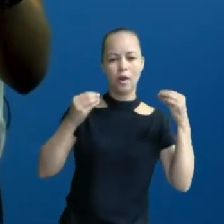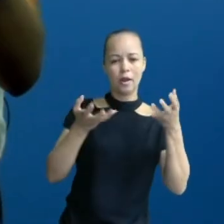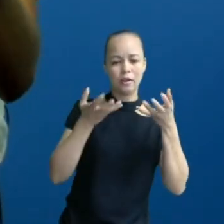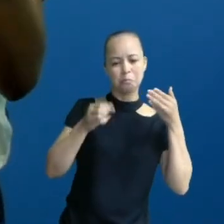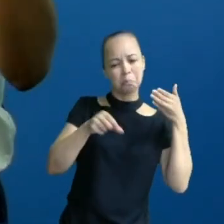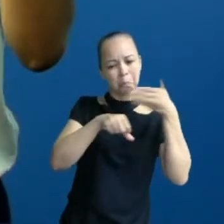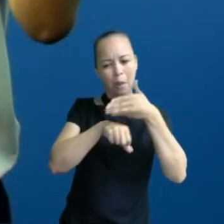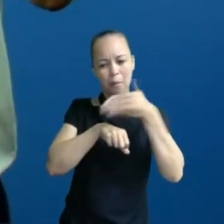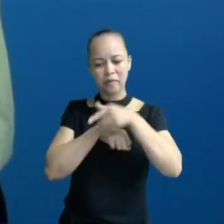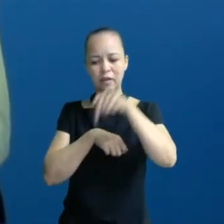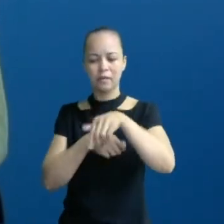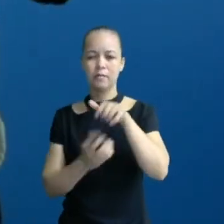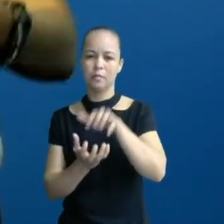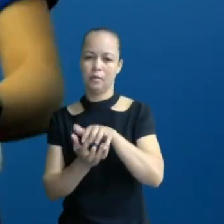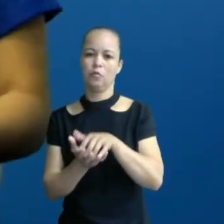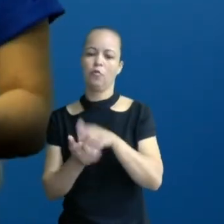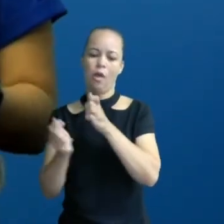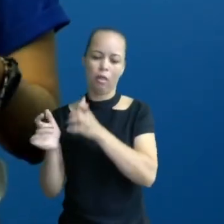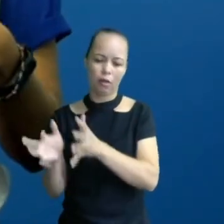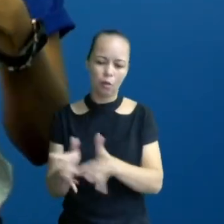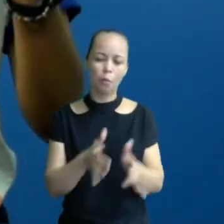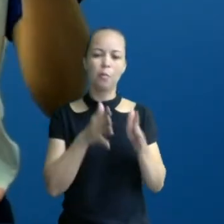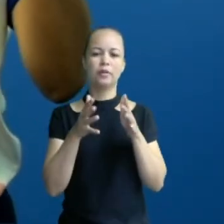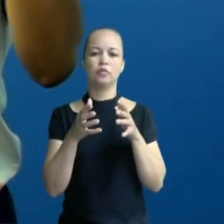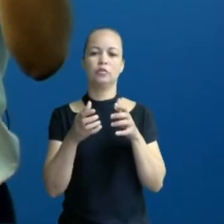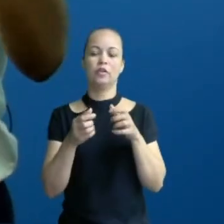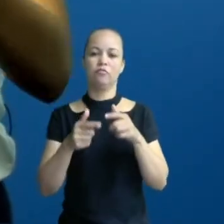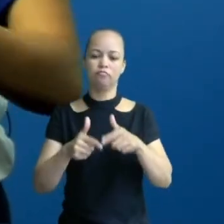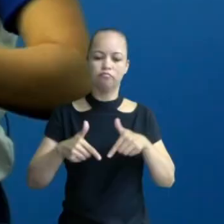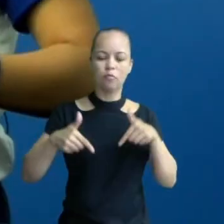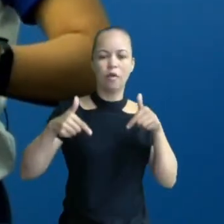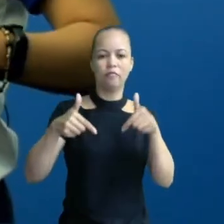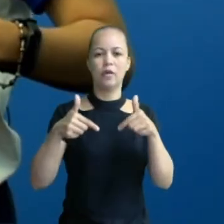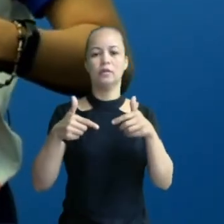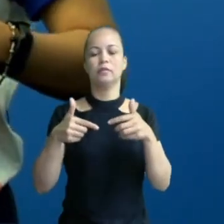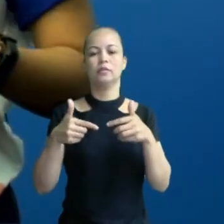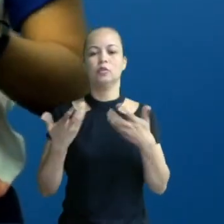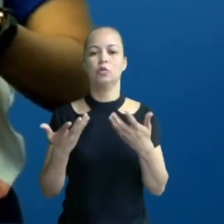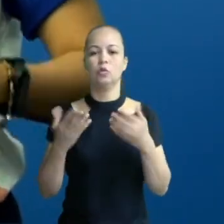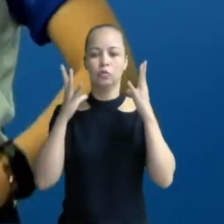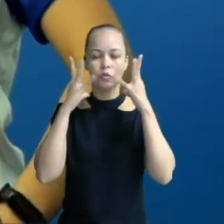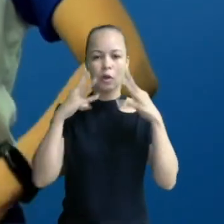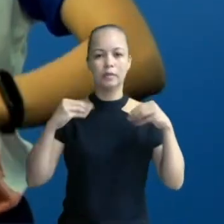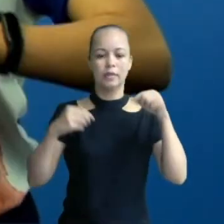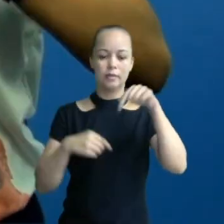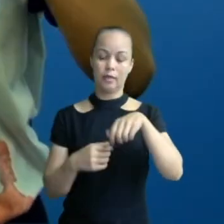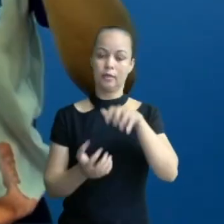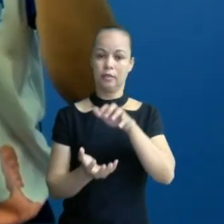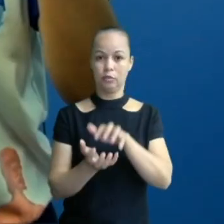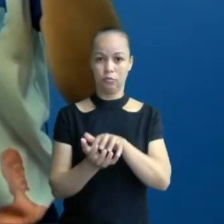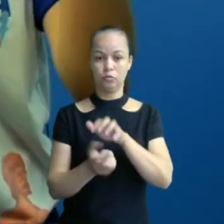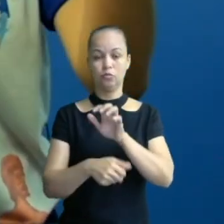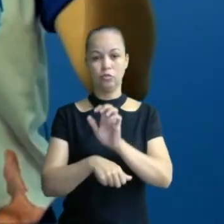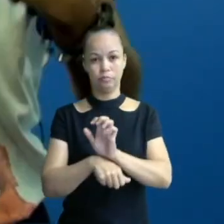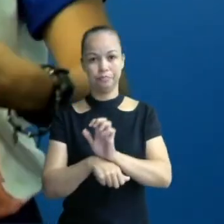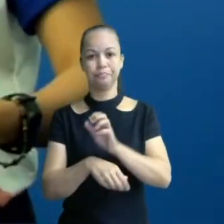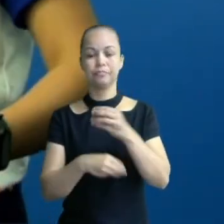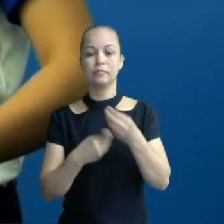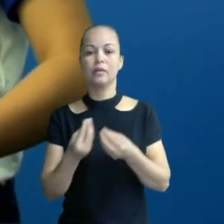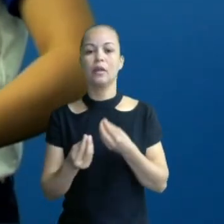aí começou... Teve o avanço holandês aqui no nosso estado, teve sim, mas de repente veio uma